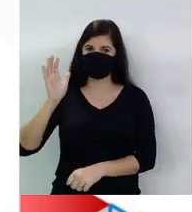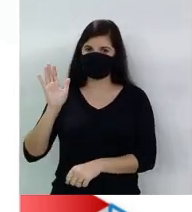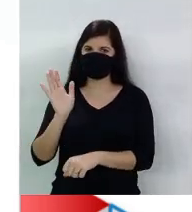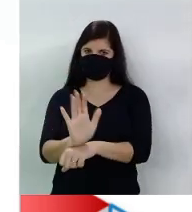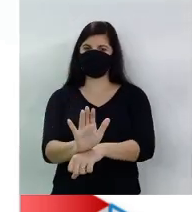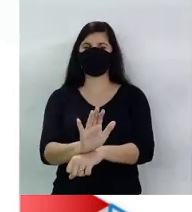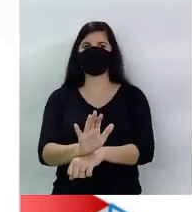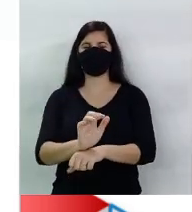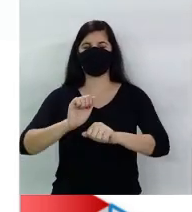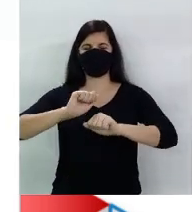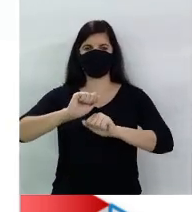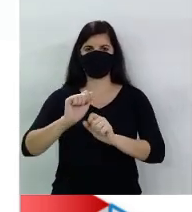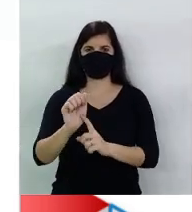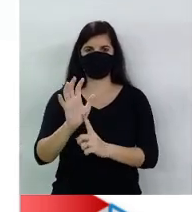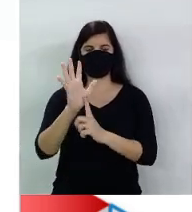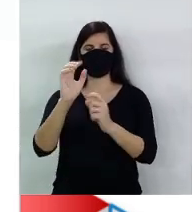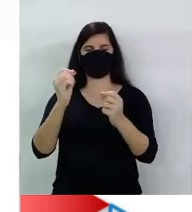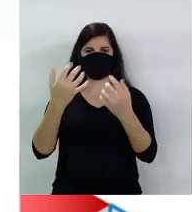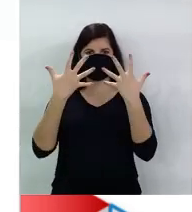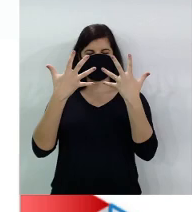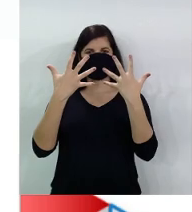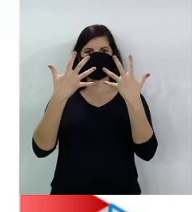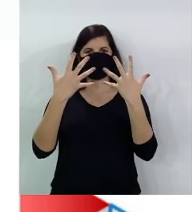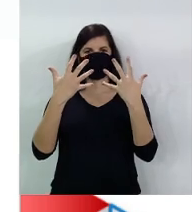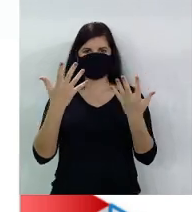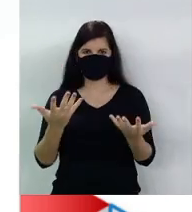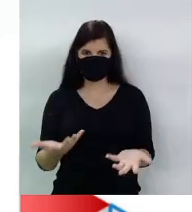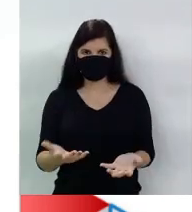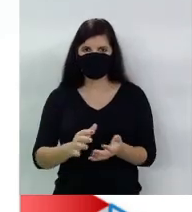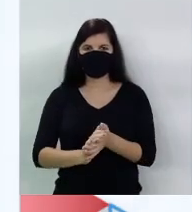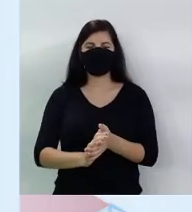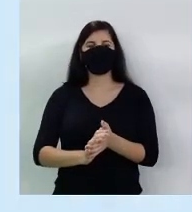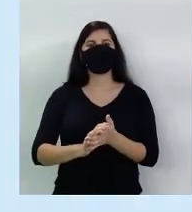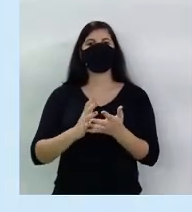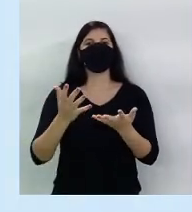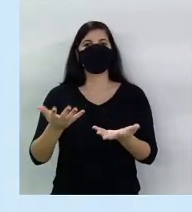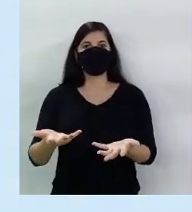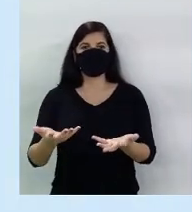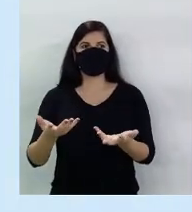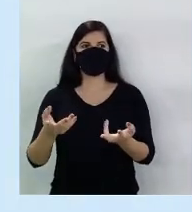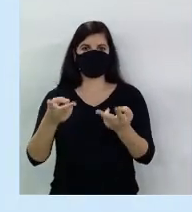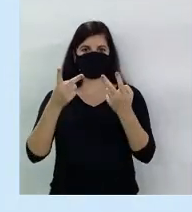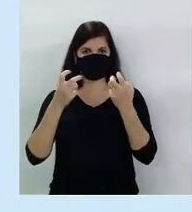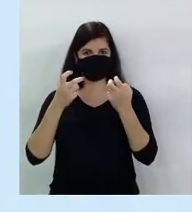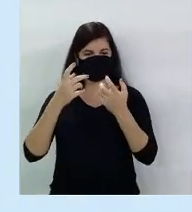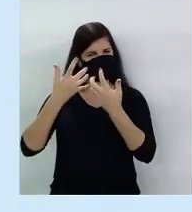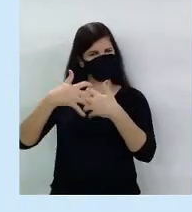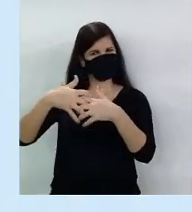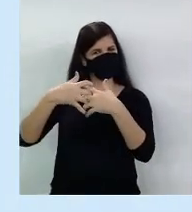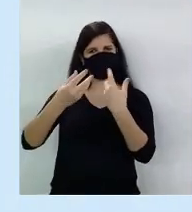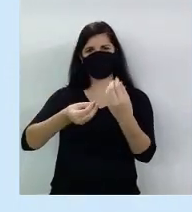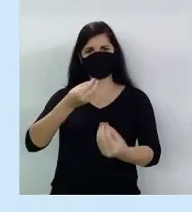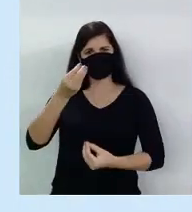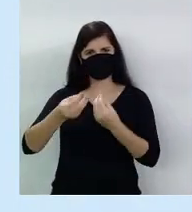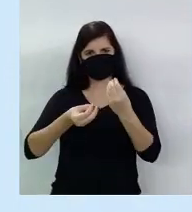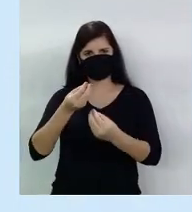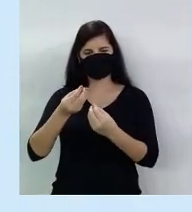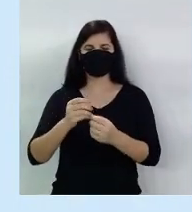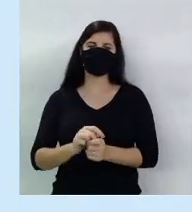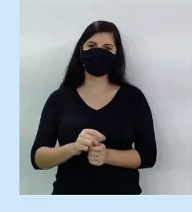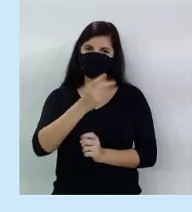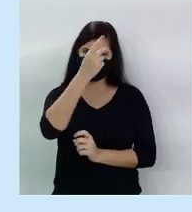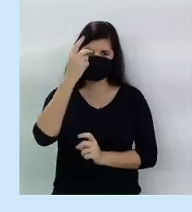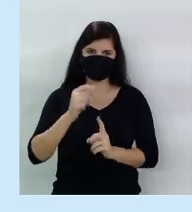da claridade dela, certo? Então vejam só, olhem esta reflexão. Vejam, aquele